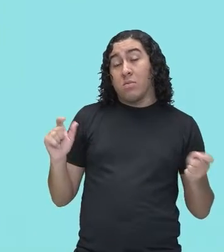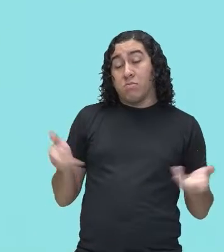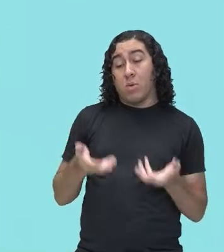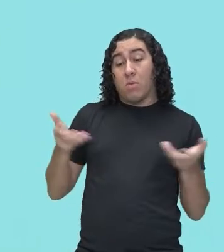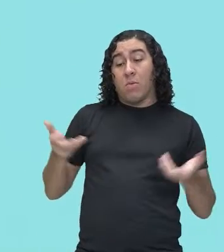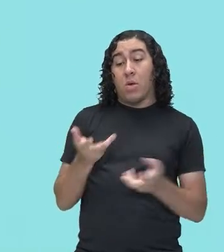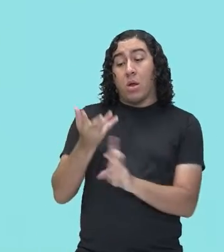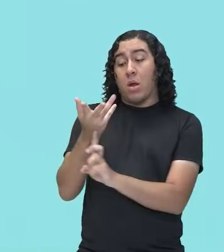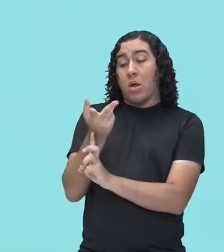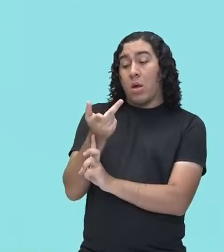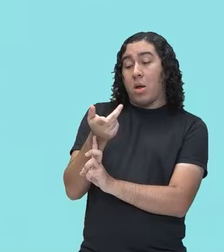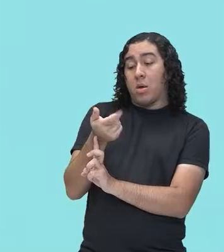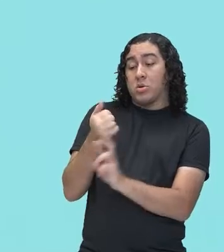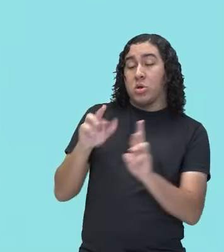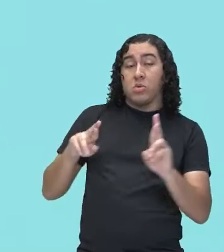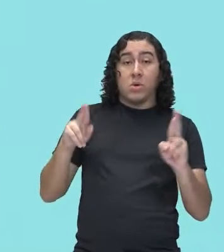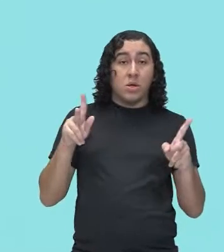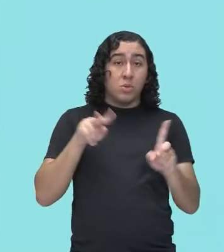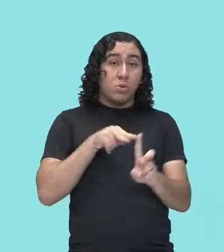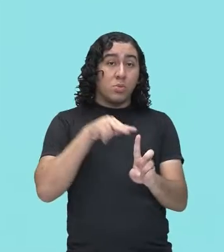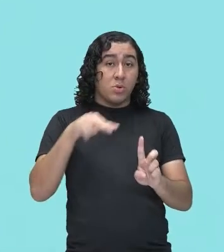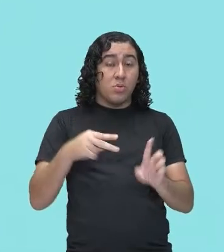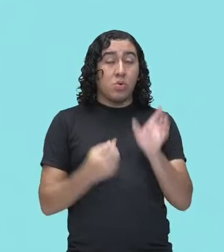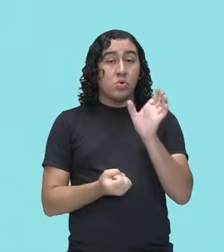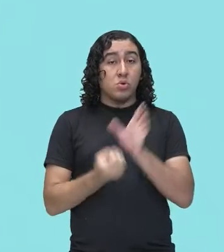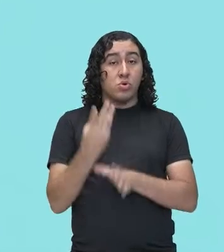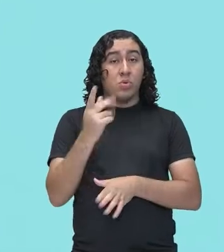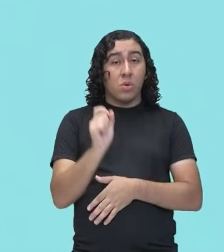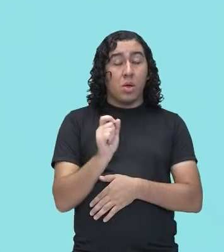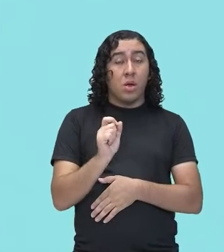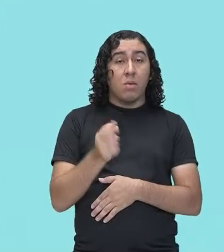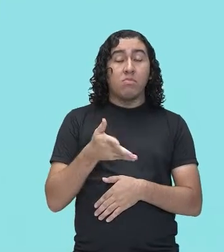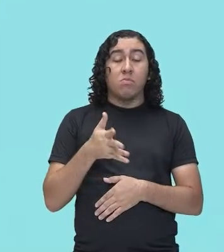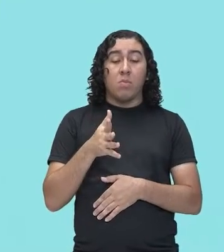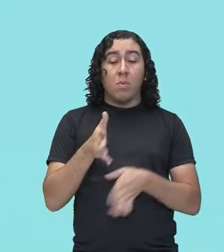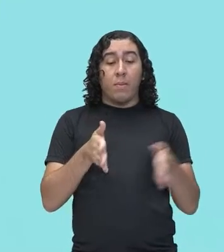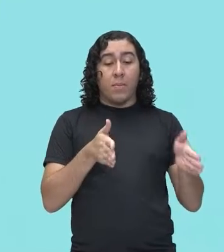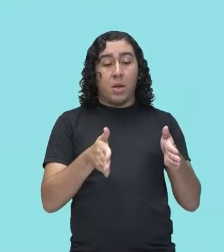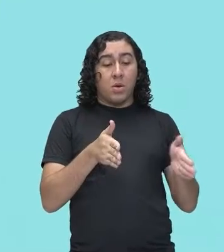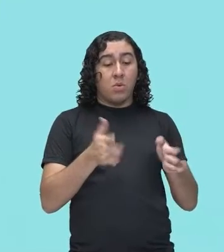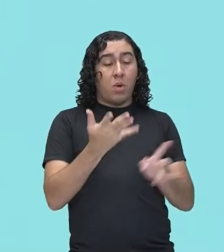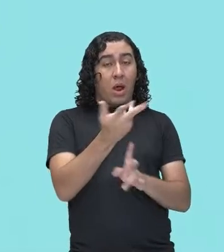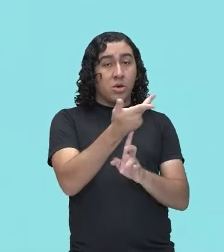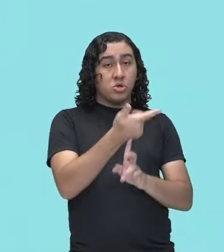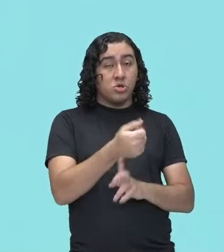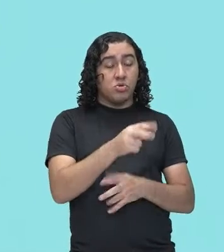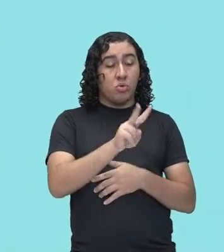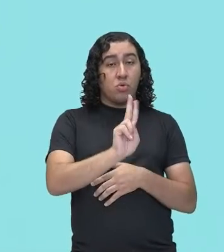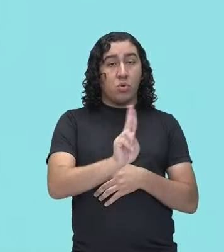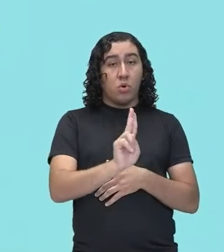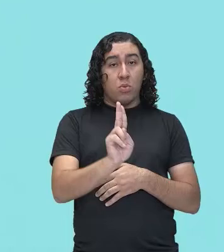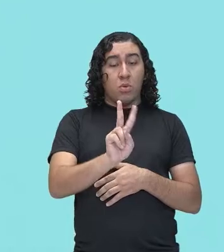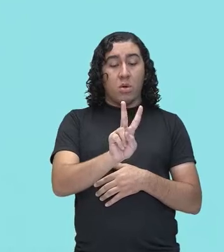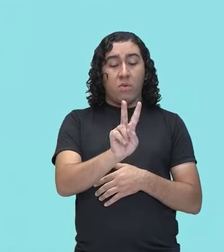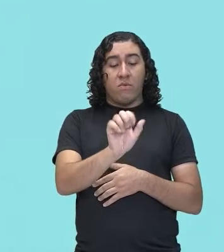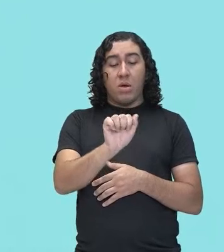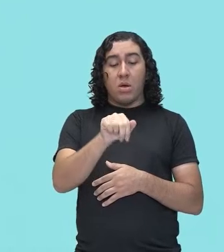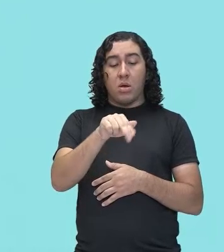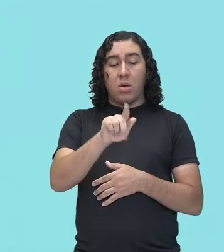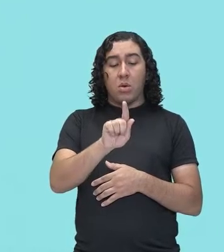forma diferente. Então, surgiu aí as vanguardas artísticas. E a